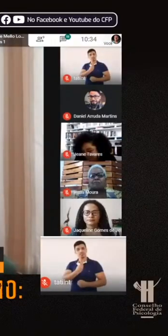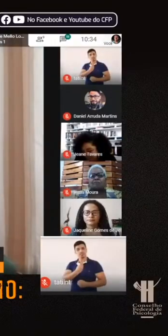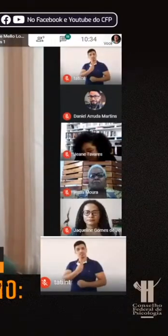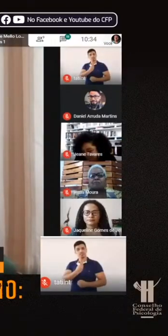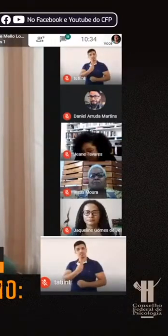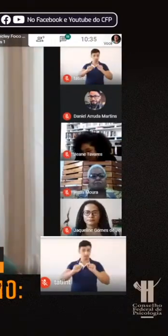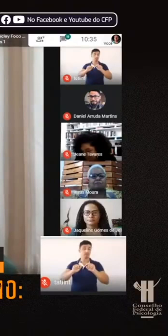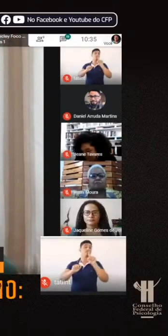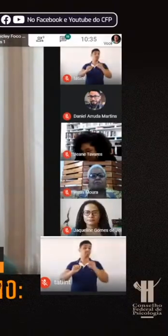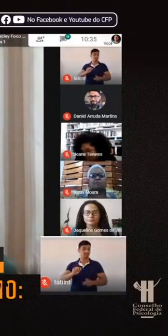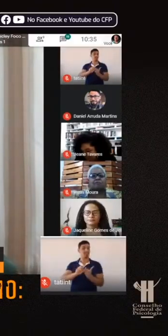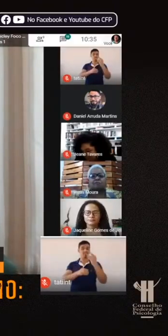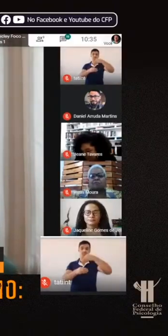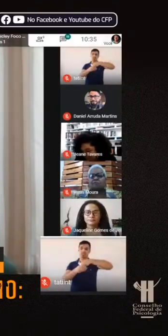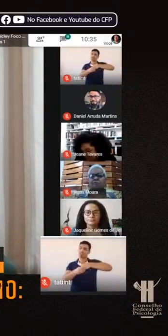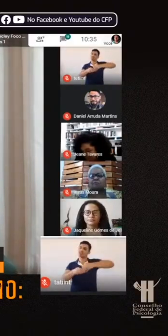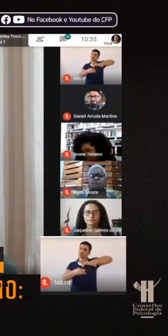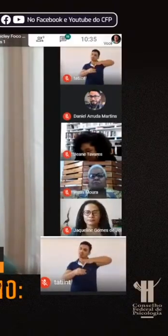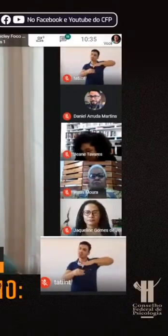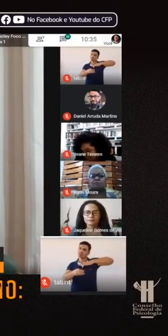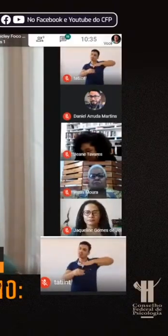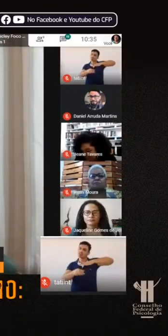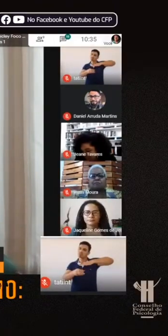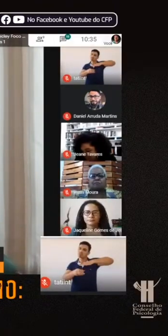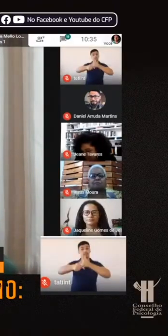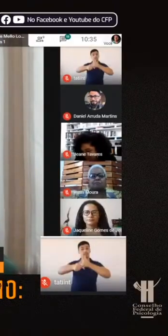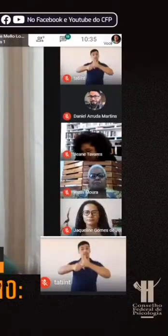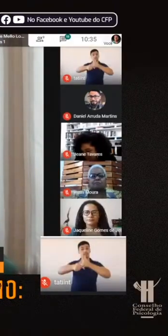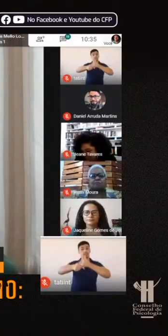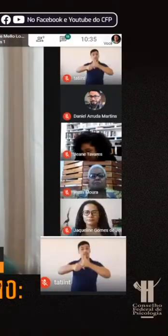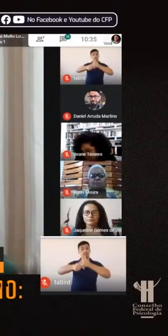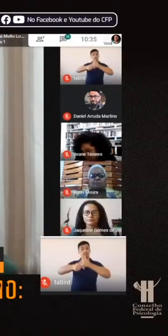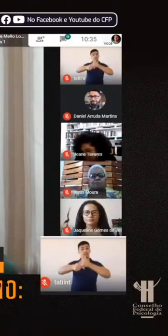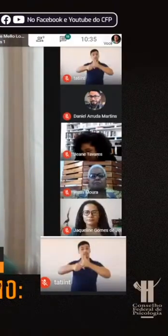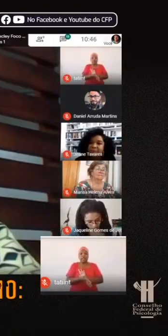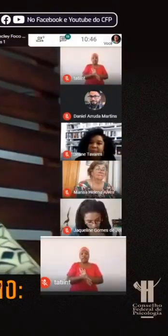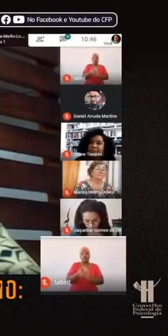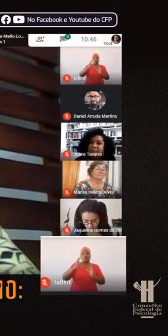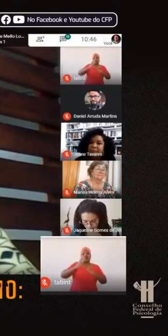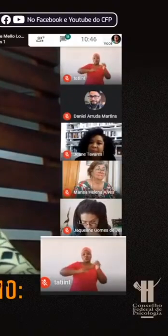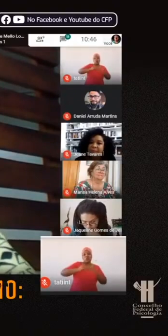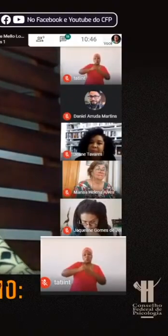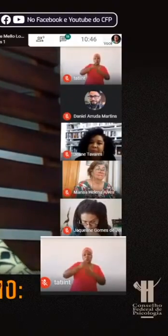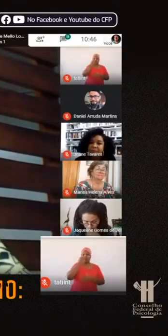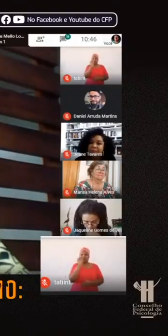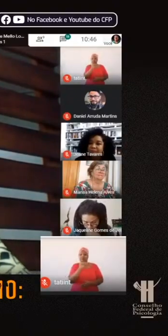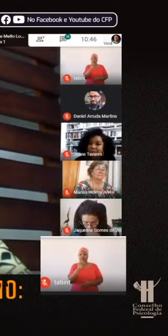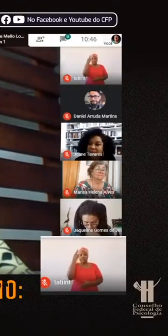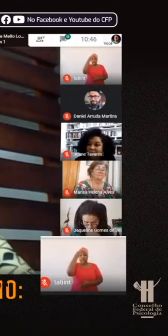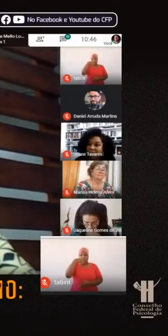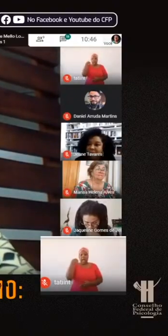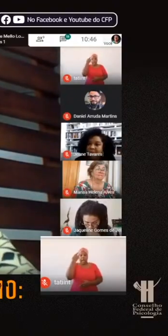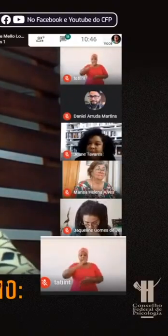parte integrante das atividades da Marcha Virtual pela Vida. Além de destacar